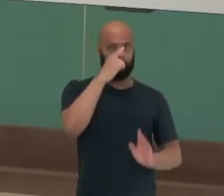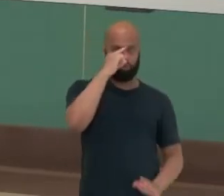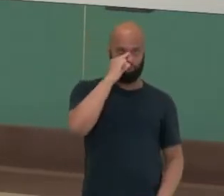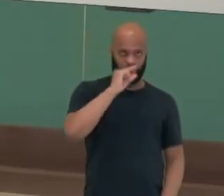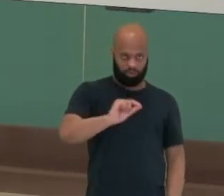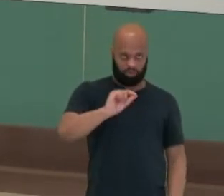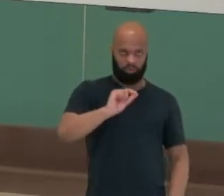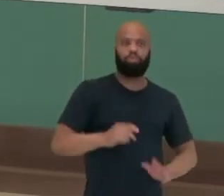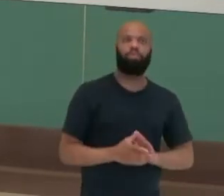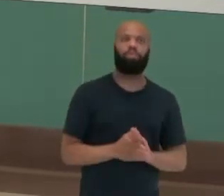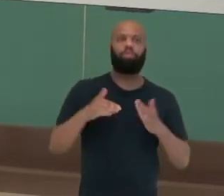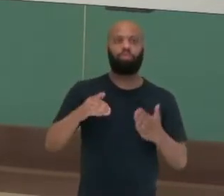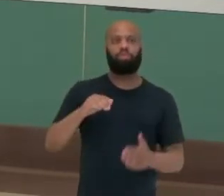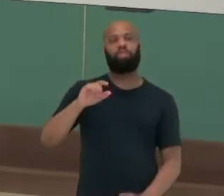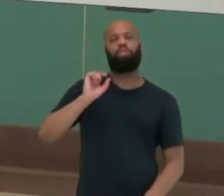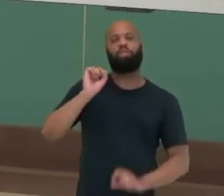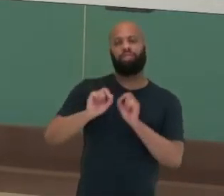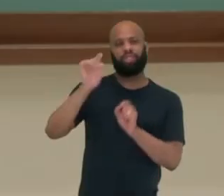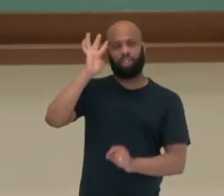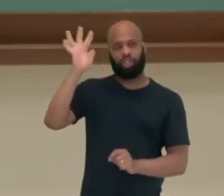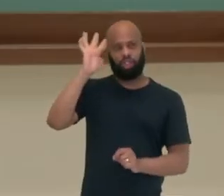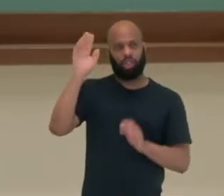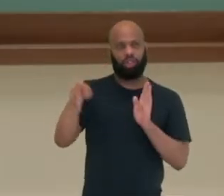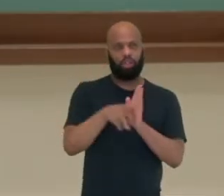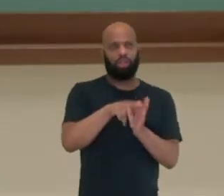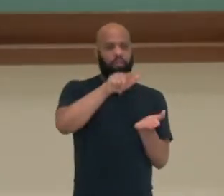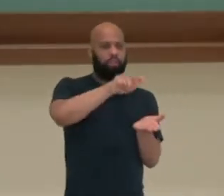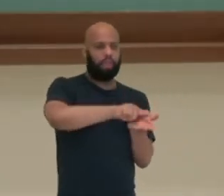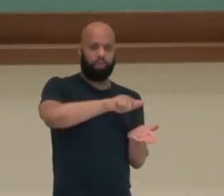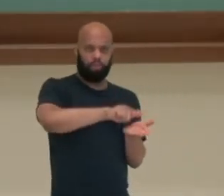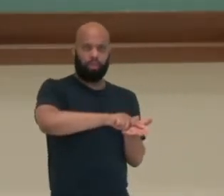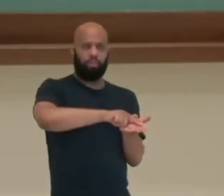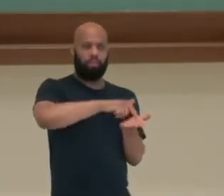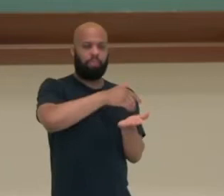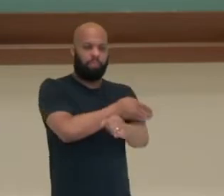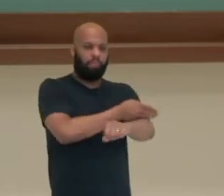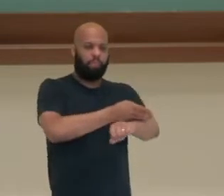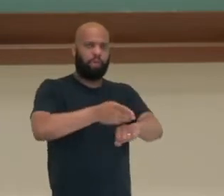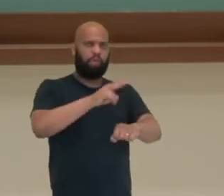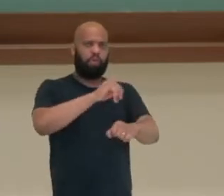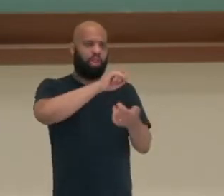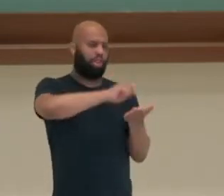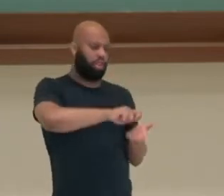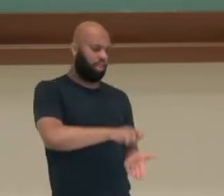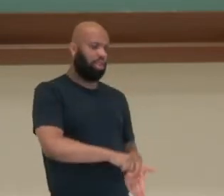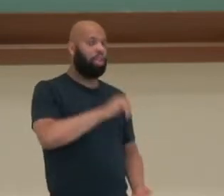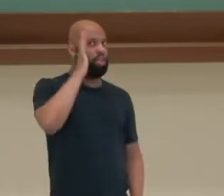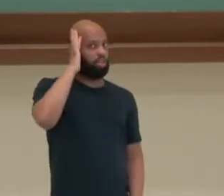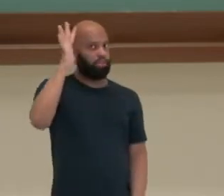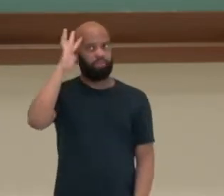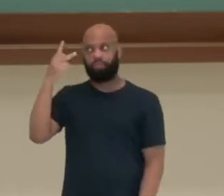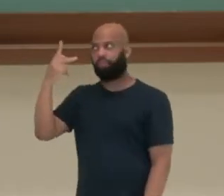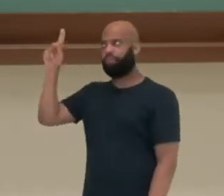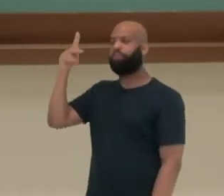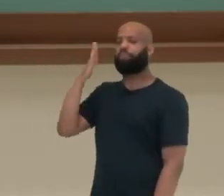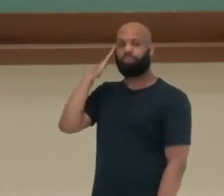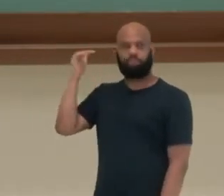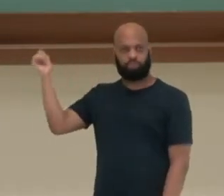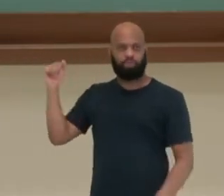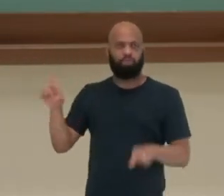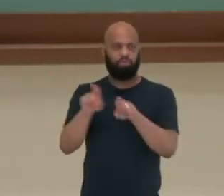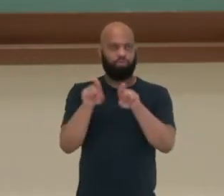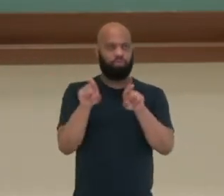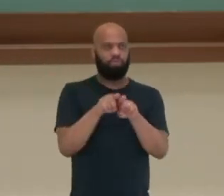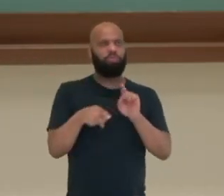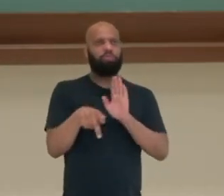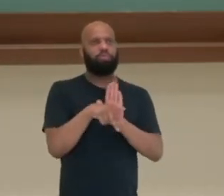Locke. A teoria da tábula rasa. Essa é uma das teorias mais conhecidas de John Locke na